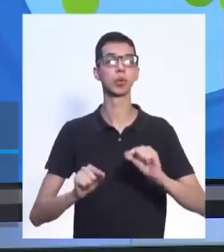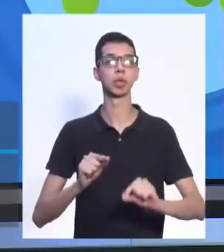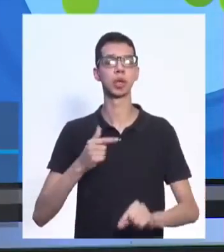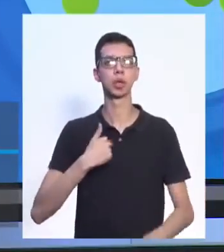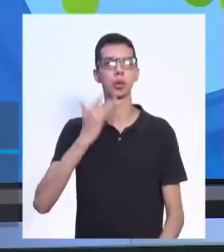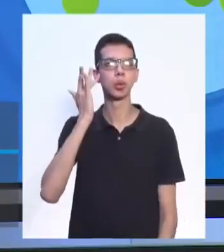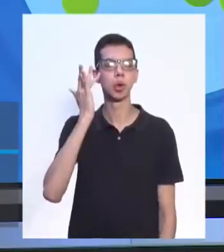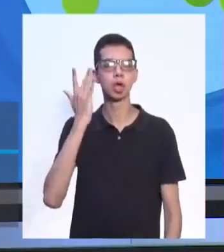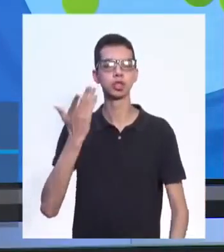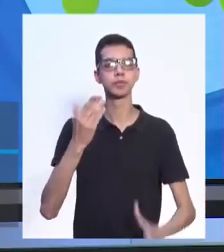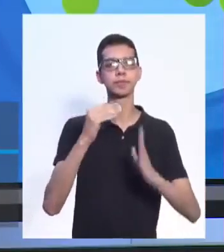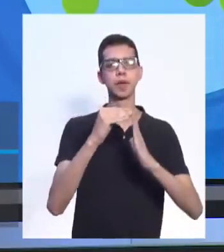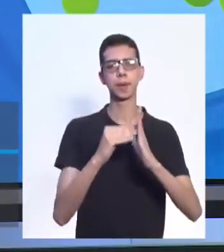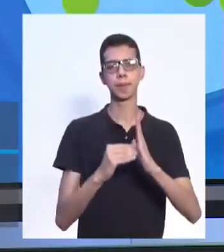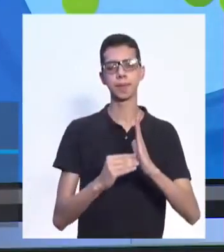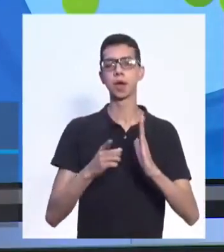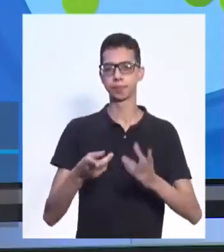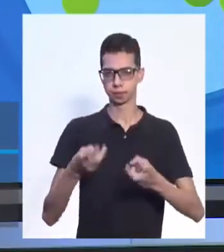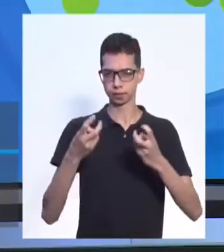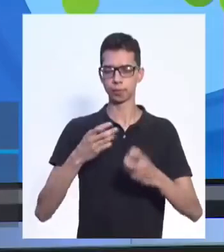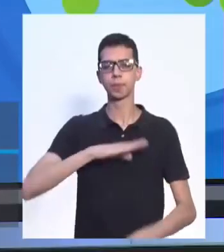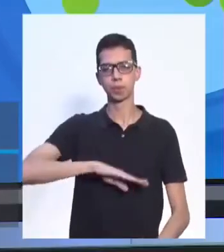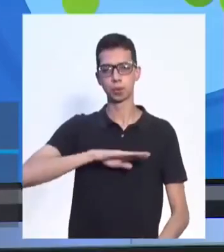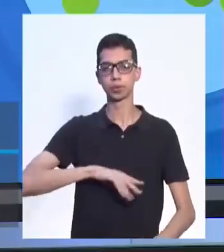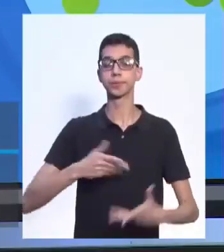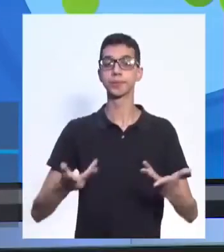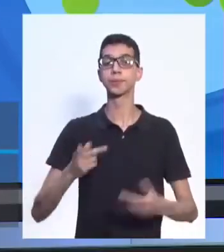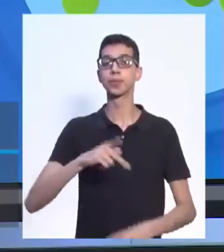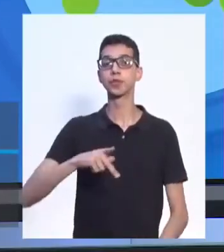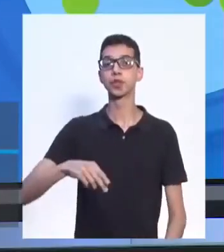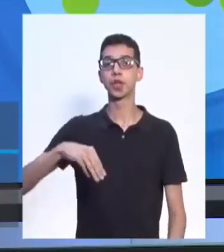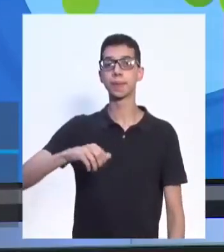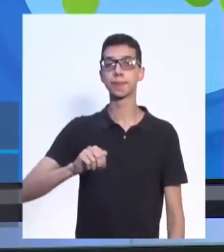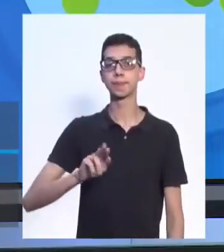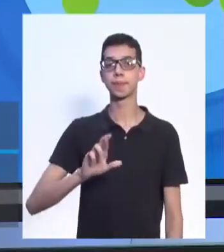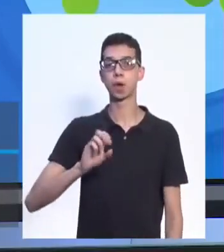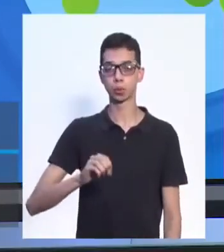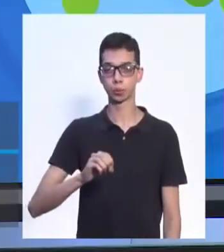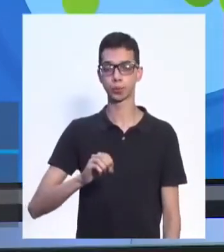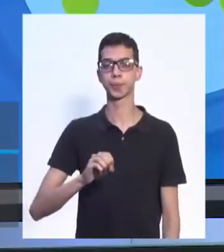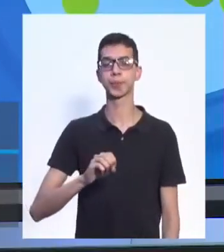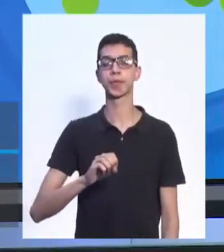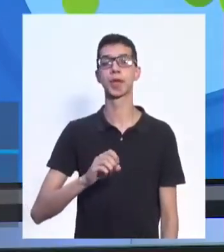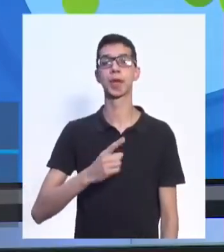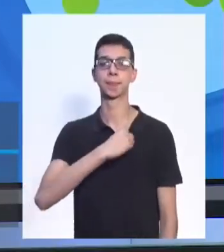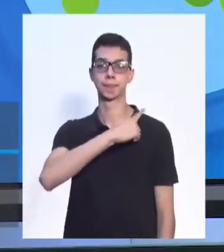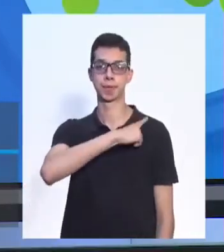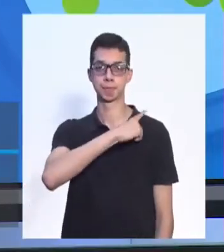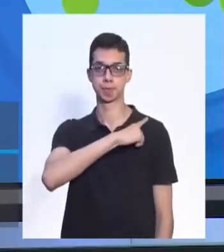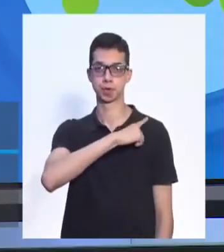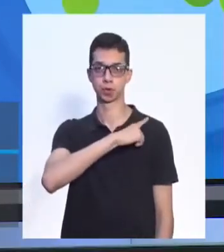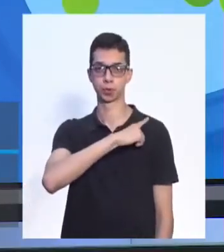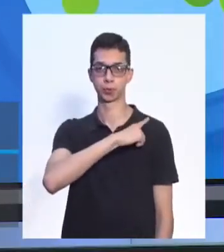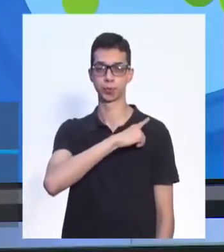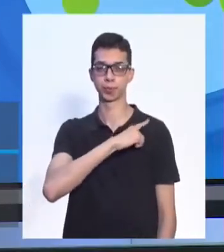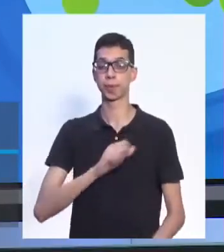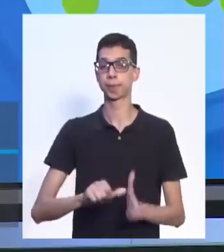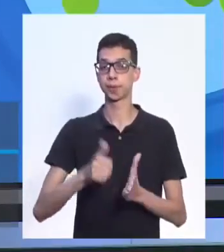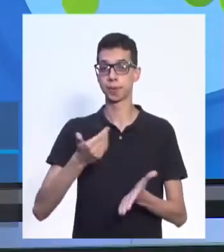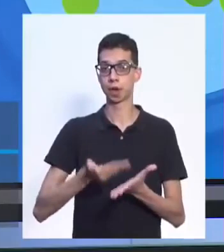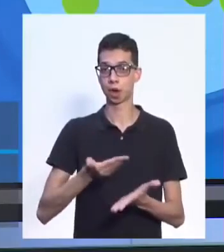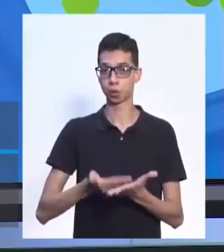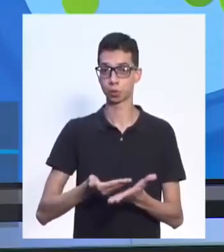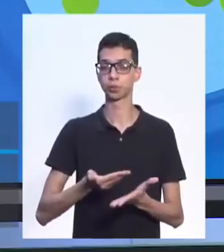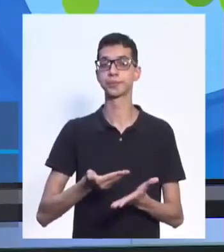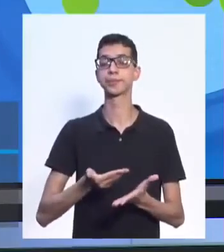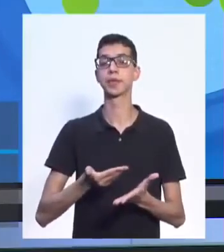do currículo, em português. Então, o professor Mauro, na primeira aula do ensino médio, tá? Do primeiro ano do ensino médio, a primeira aula do